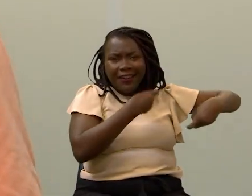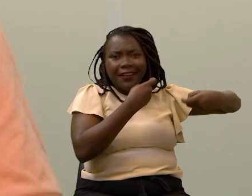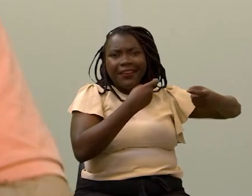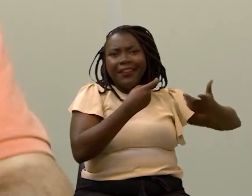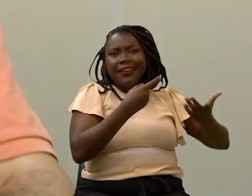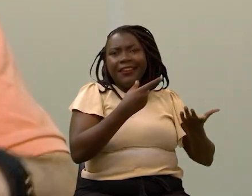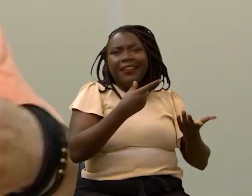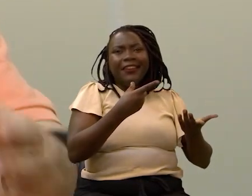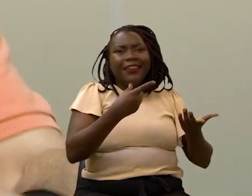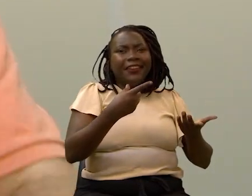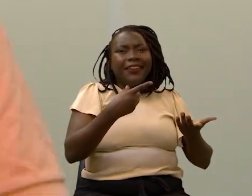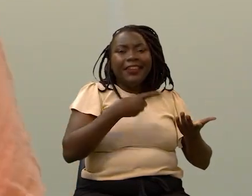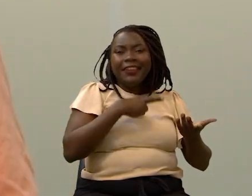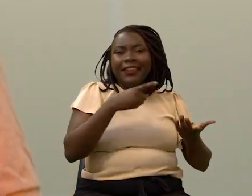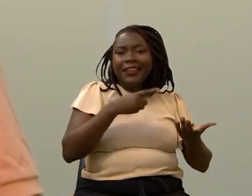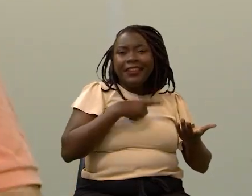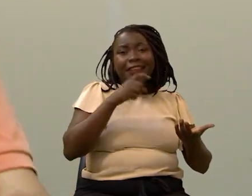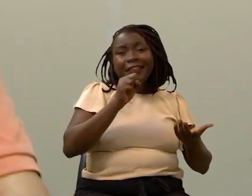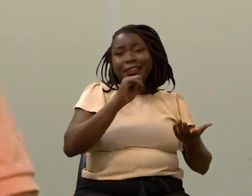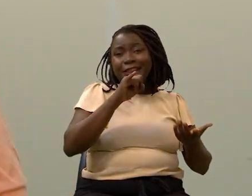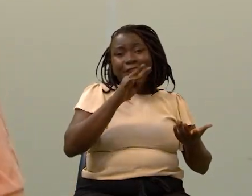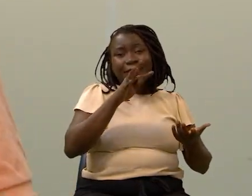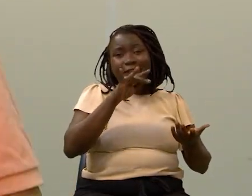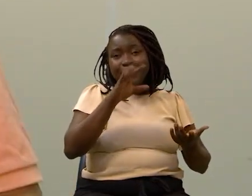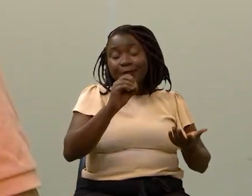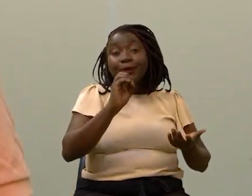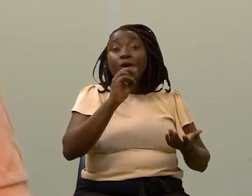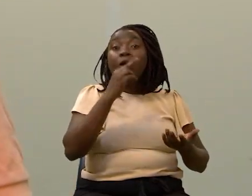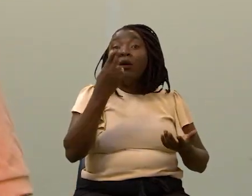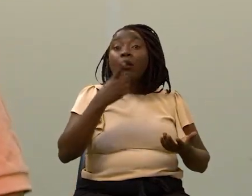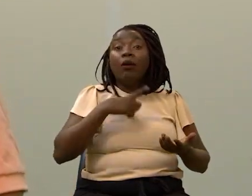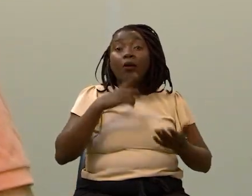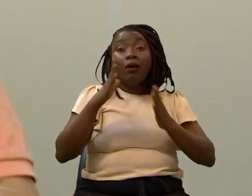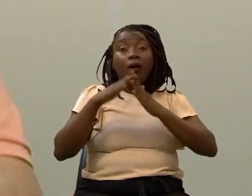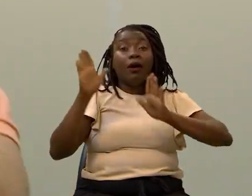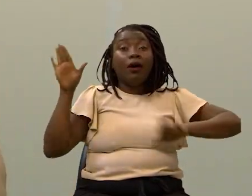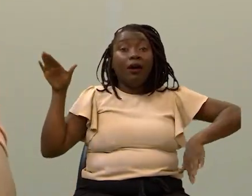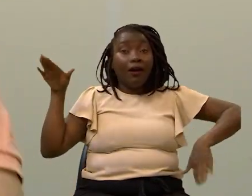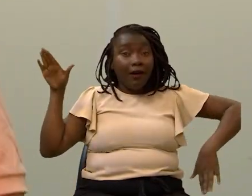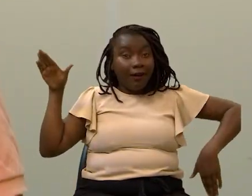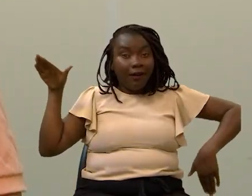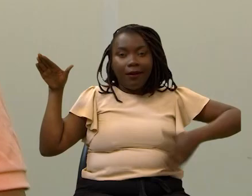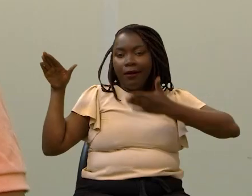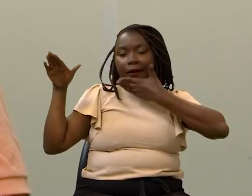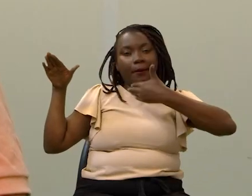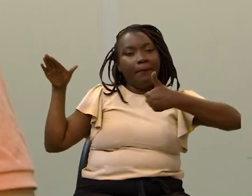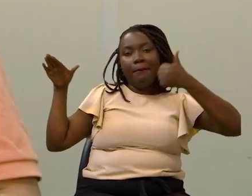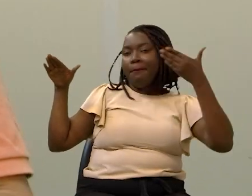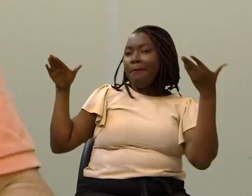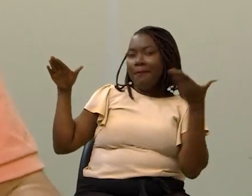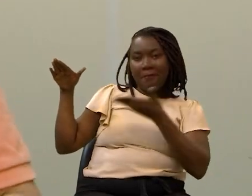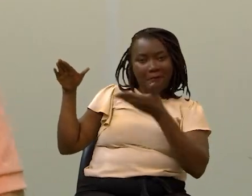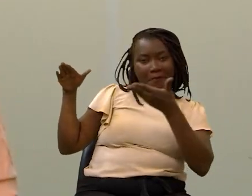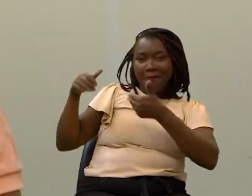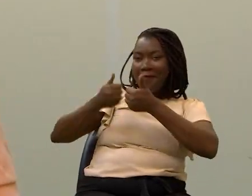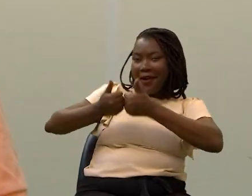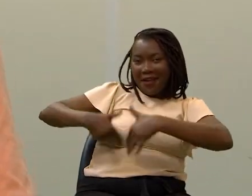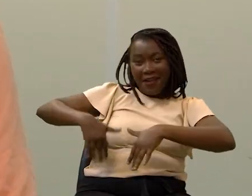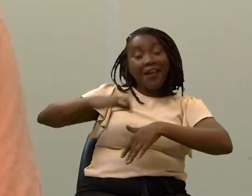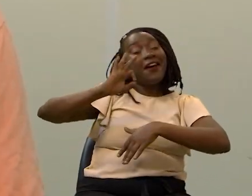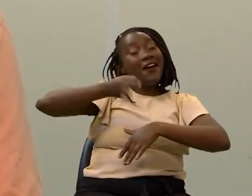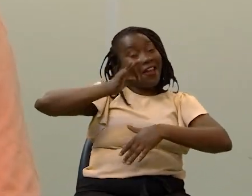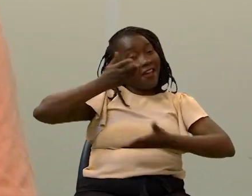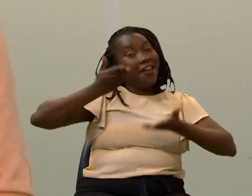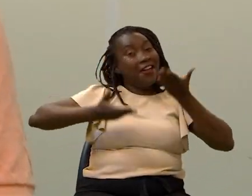tem um sítio, uma chácara, ou aqueles que têm casas de praia. Esse é o melhor benefício, né, professor?